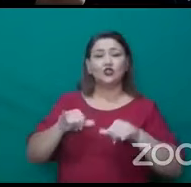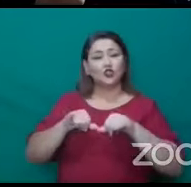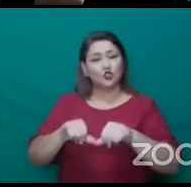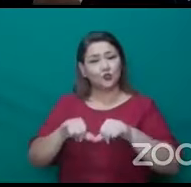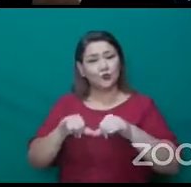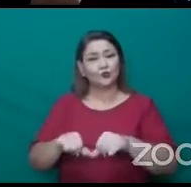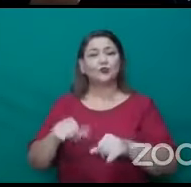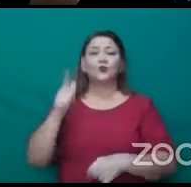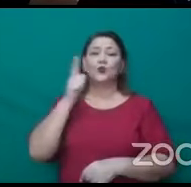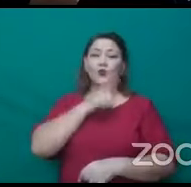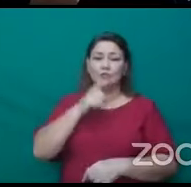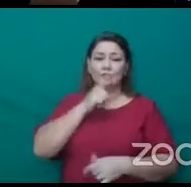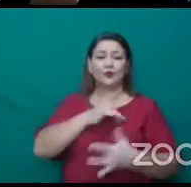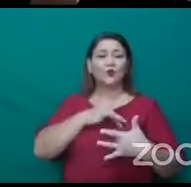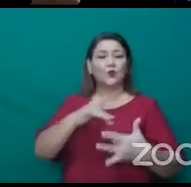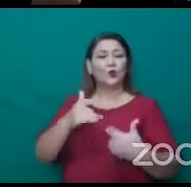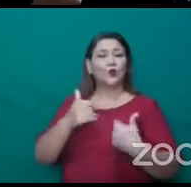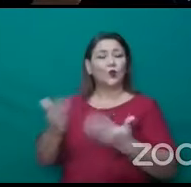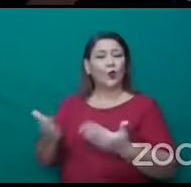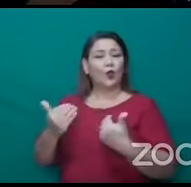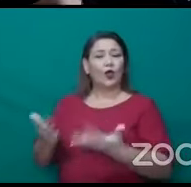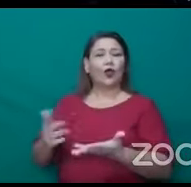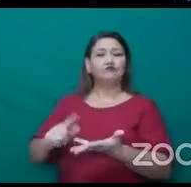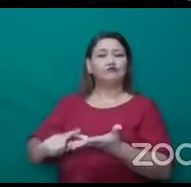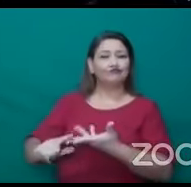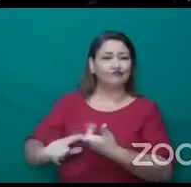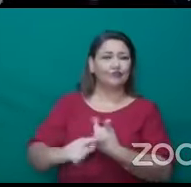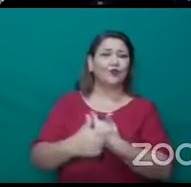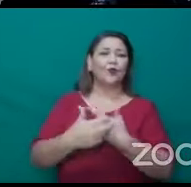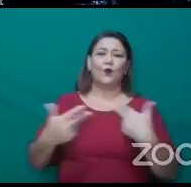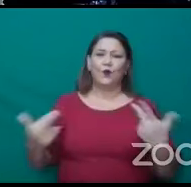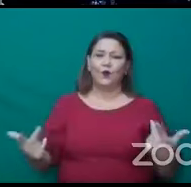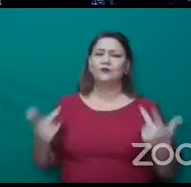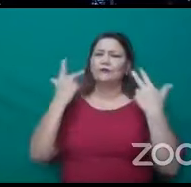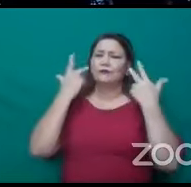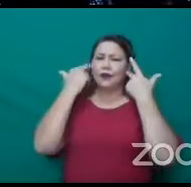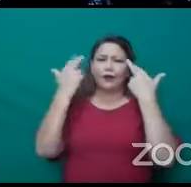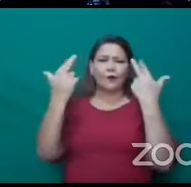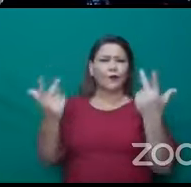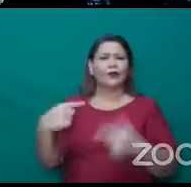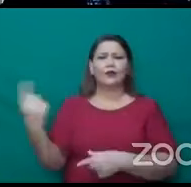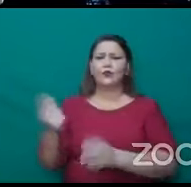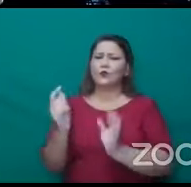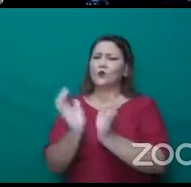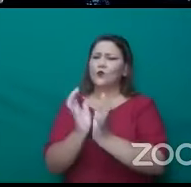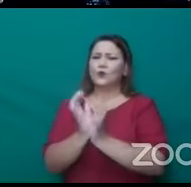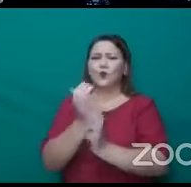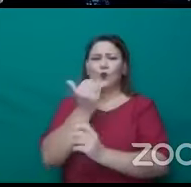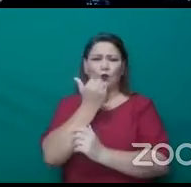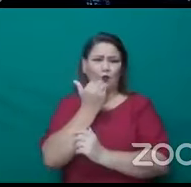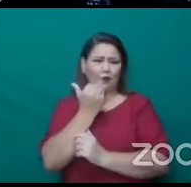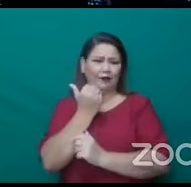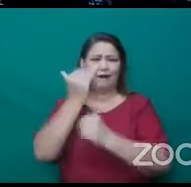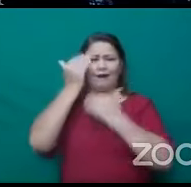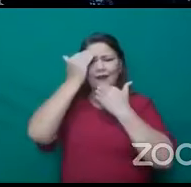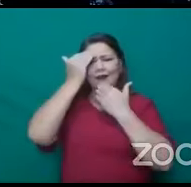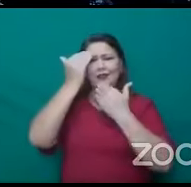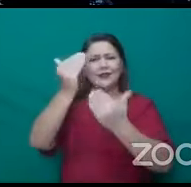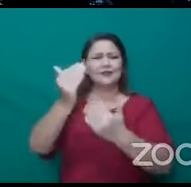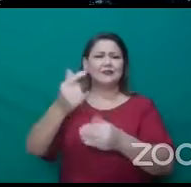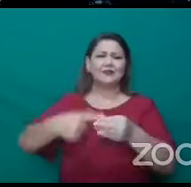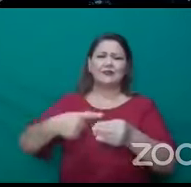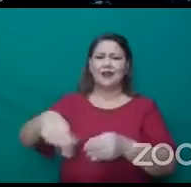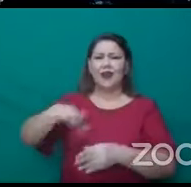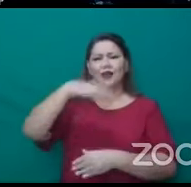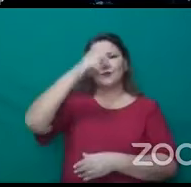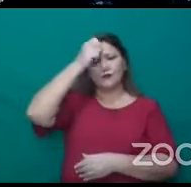conseguiram doar para a gente muita coisa, então assim foi super tranquilo assim nesse sentido. Fico muito agradecida, Ótimo. inclusive, porque é